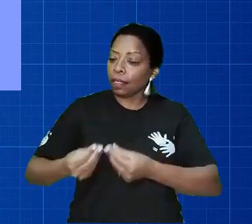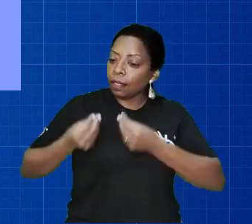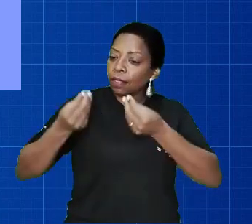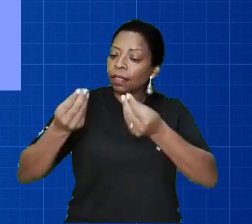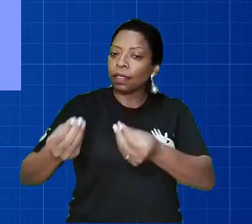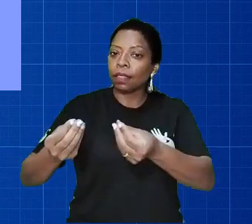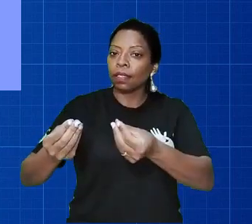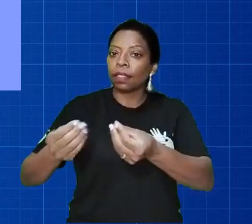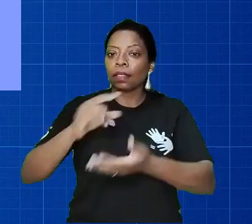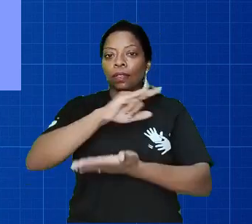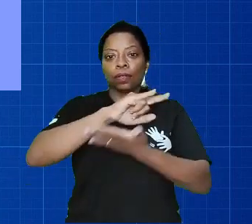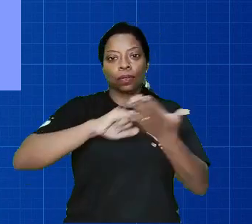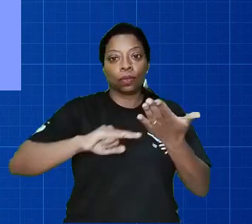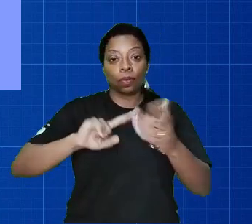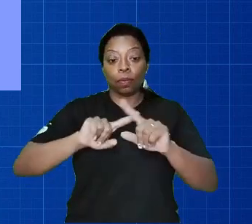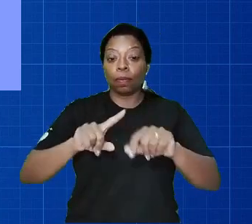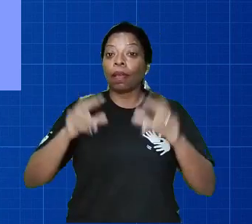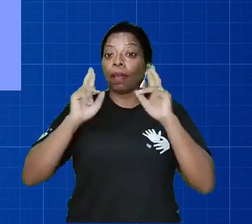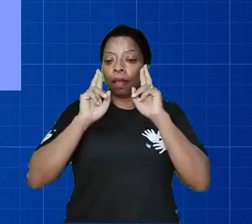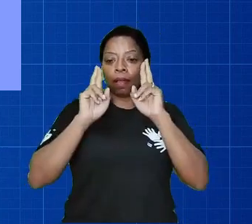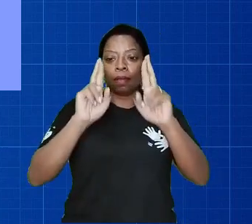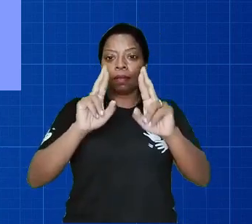documento dentro do prazo determinado.